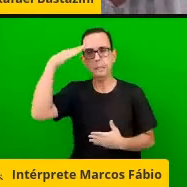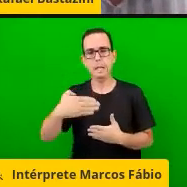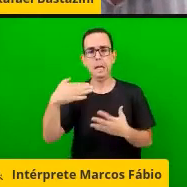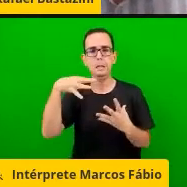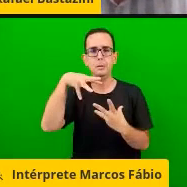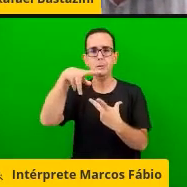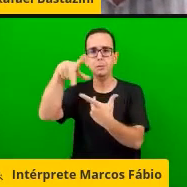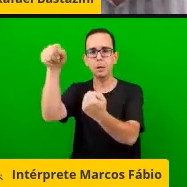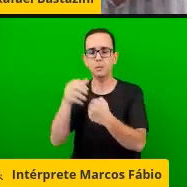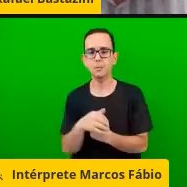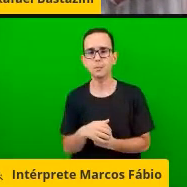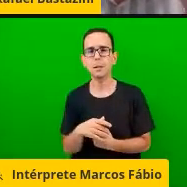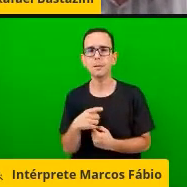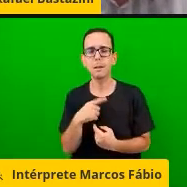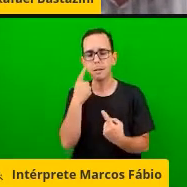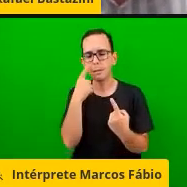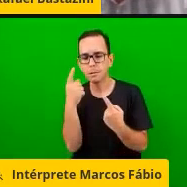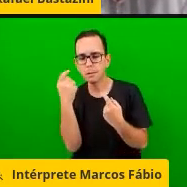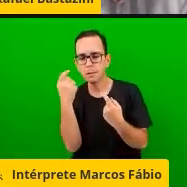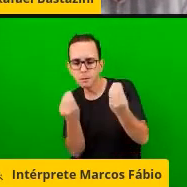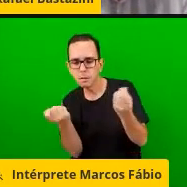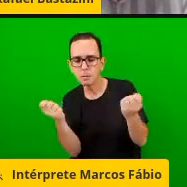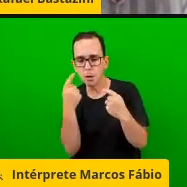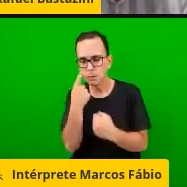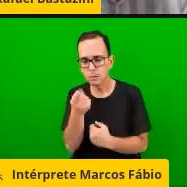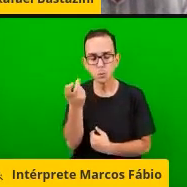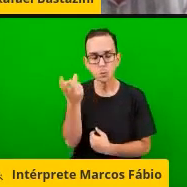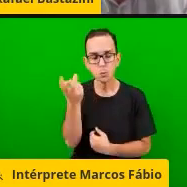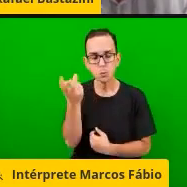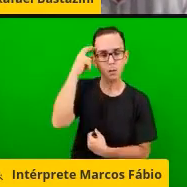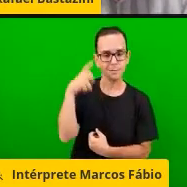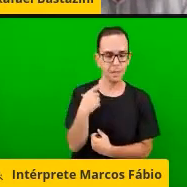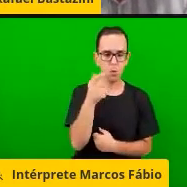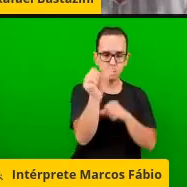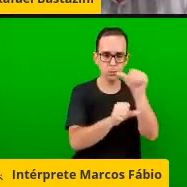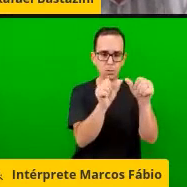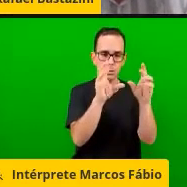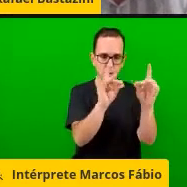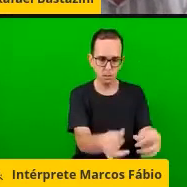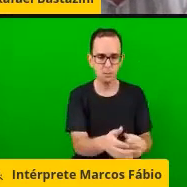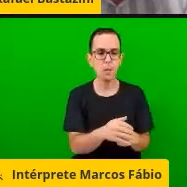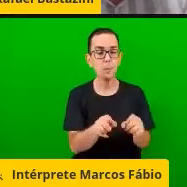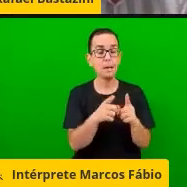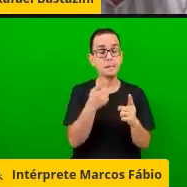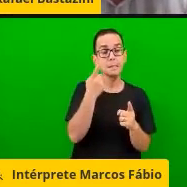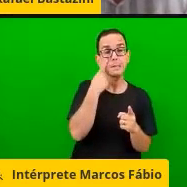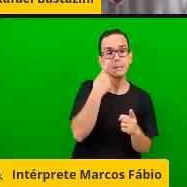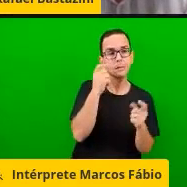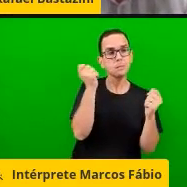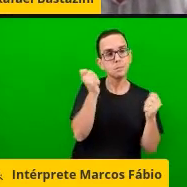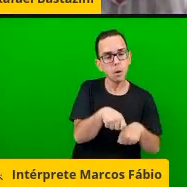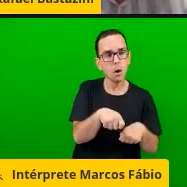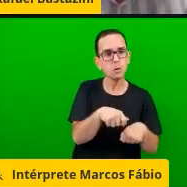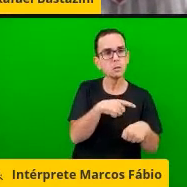econômico, nós já temos uma alteração significativa, do ponto de vista cultural, temos uma alteração significativa, mas do ponto de vista militar,